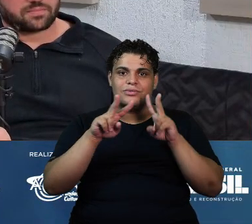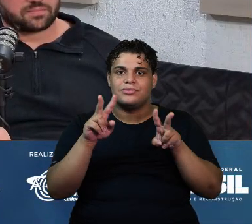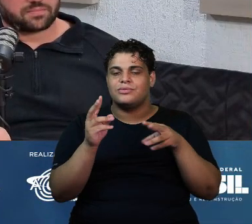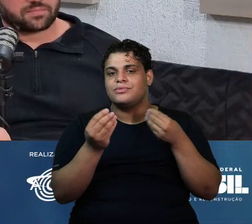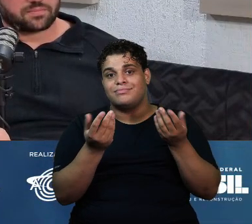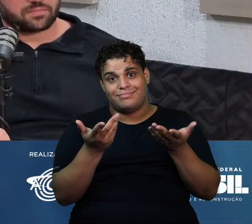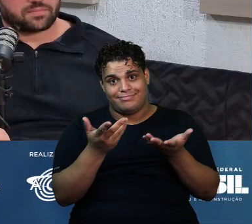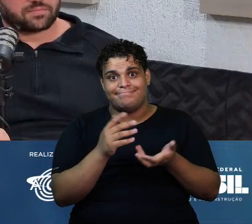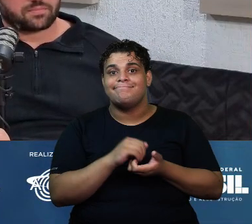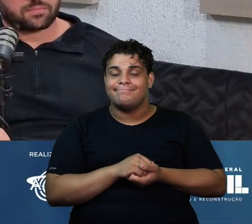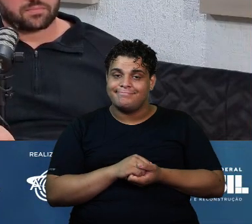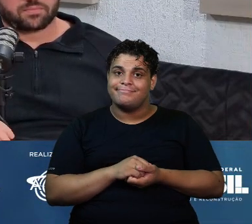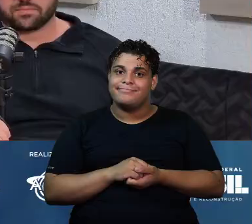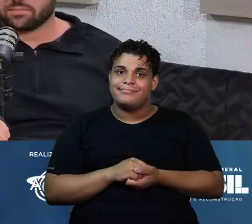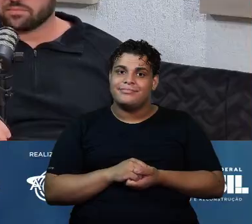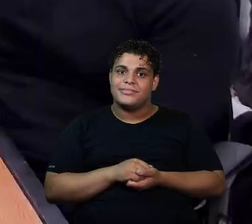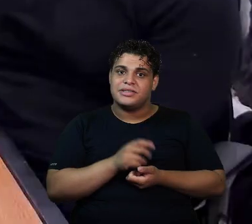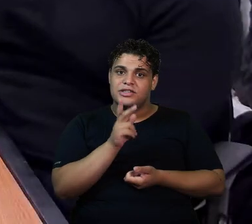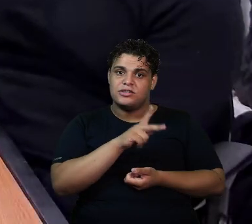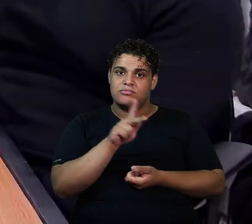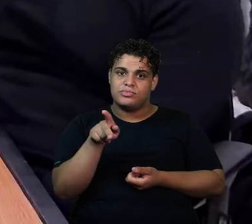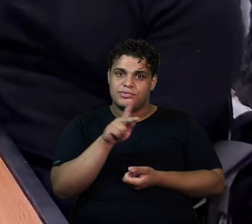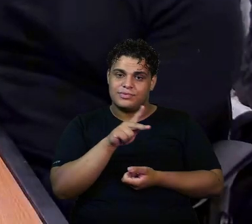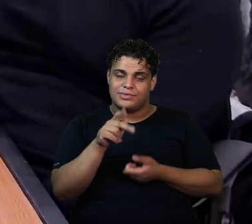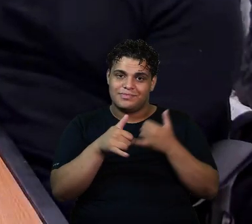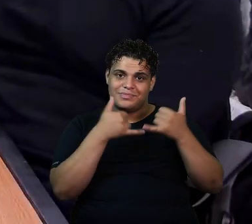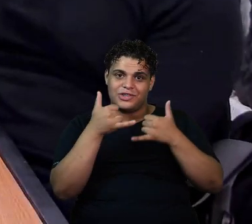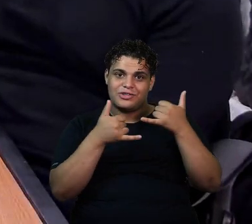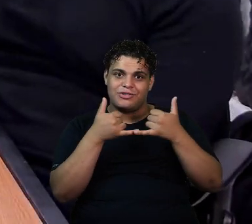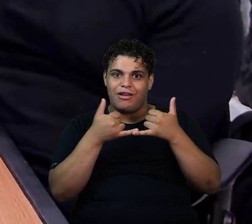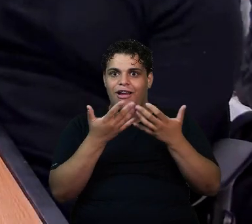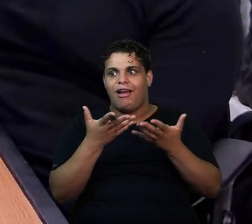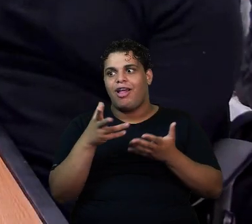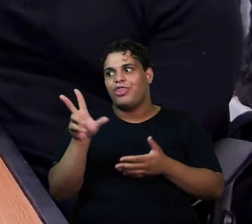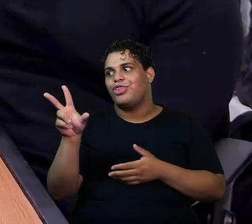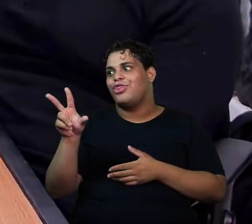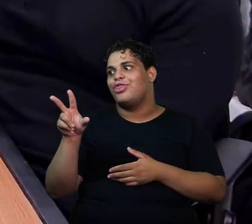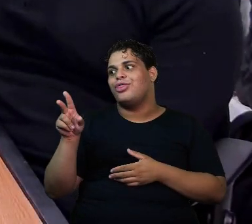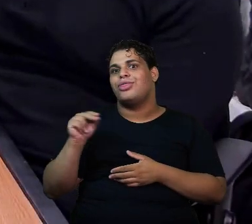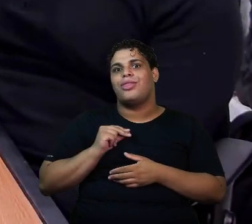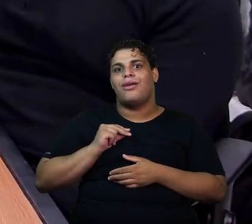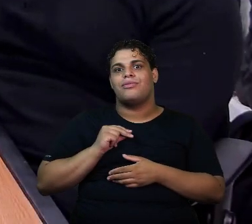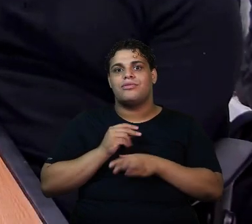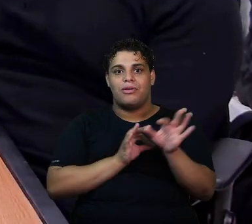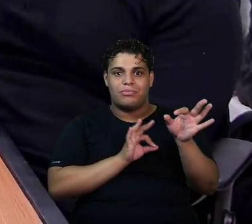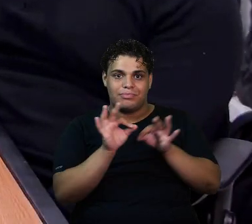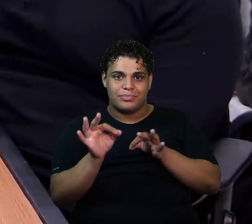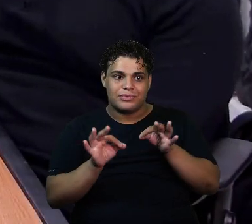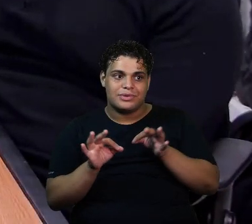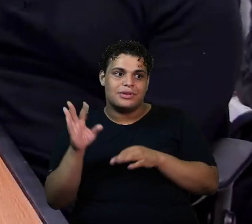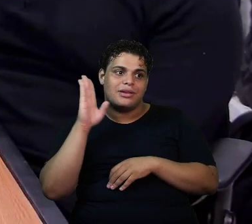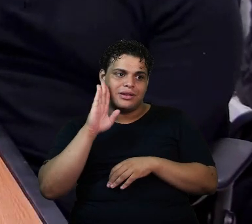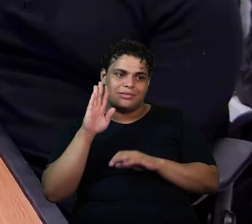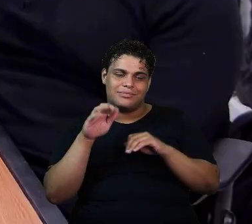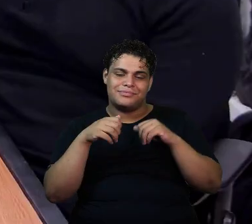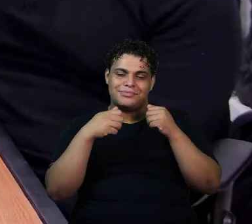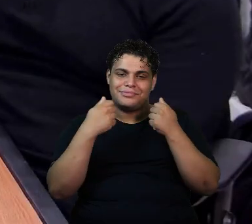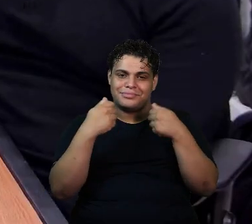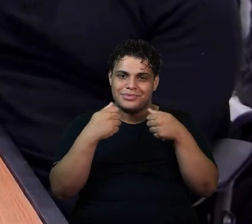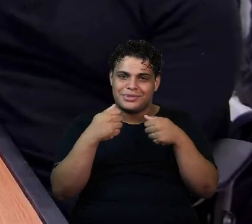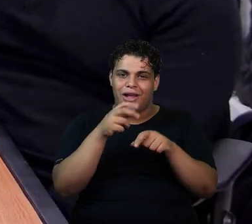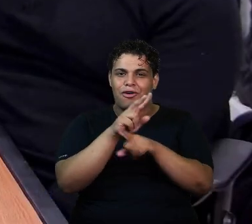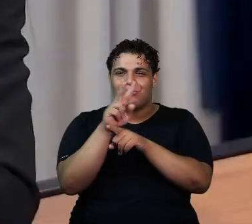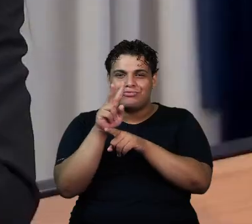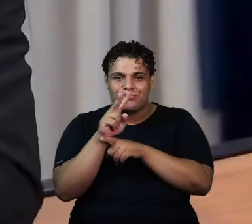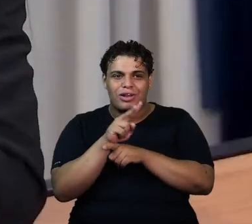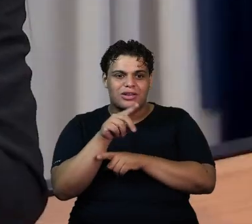alcançar. Inclusive, um professor brincou, nossa, esse projeto é tão bacana que ele precisa continuar existindo. E não é só esse ano,